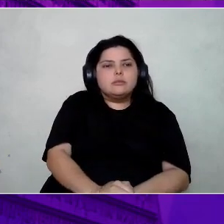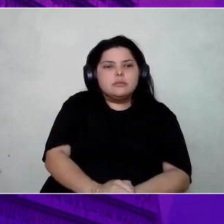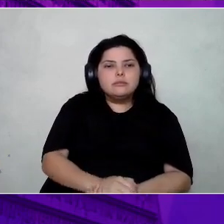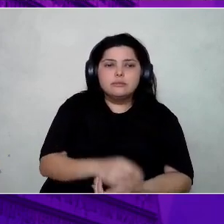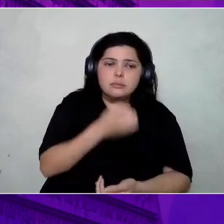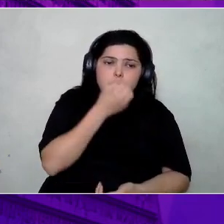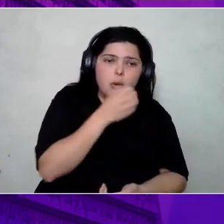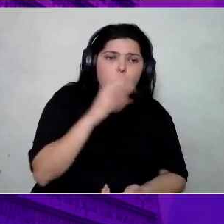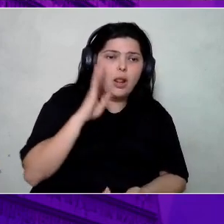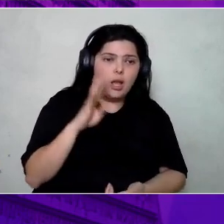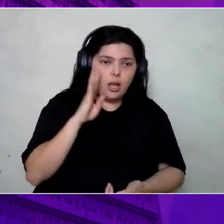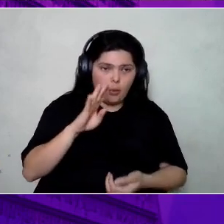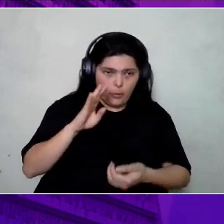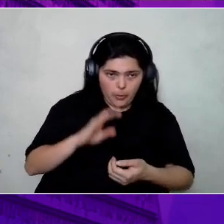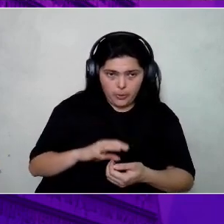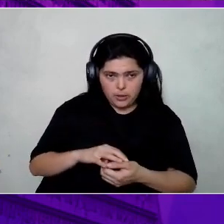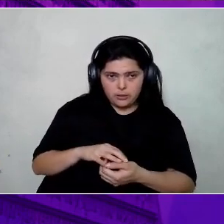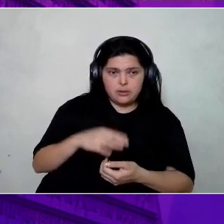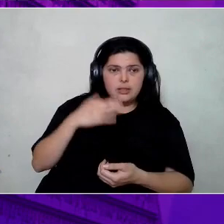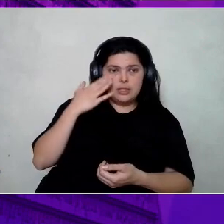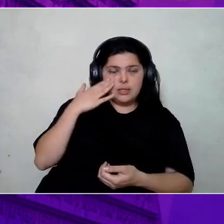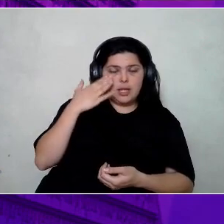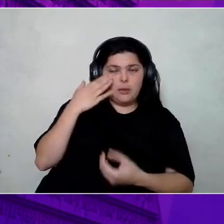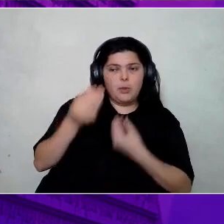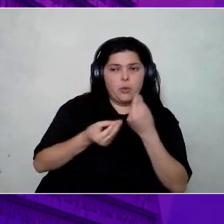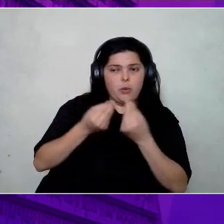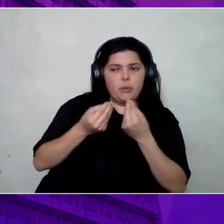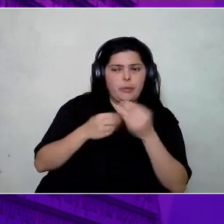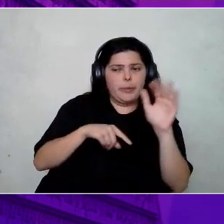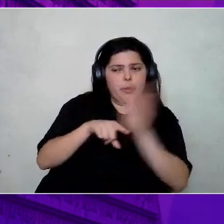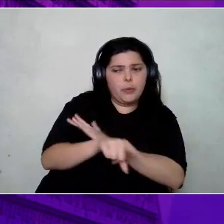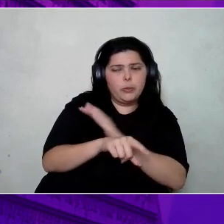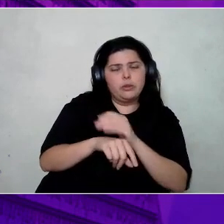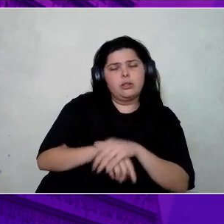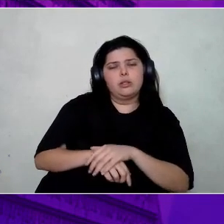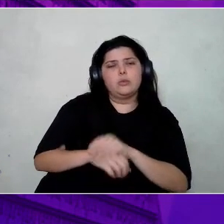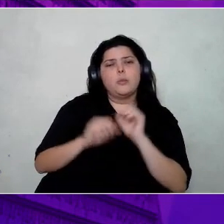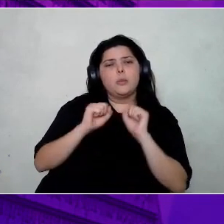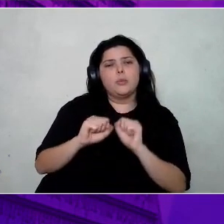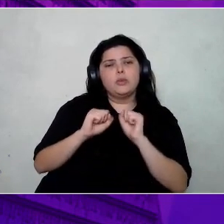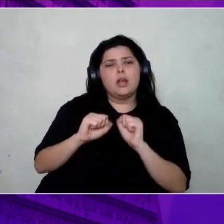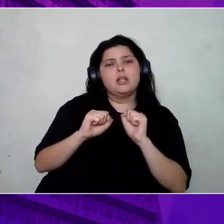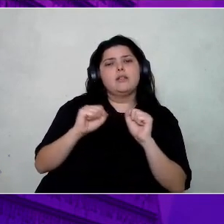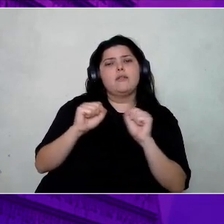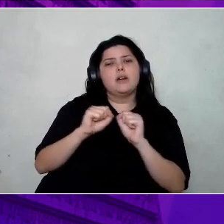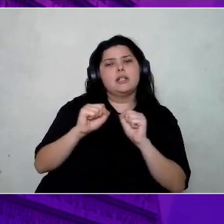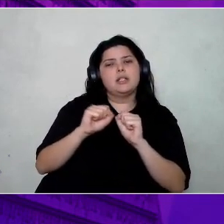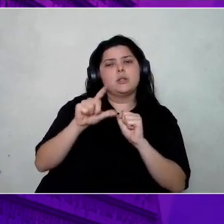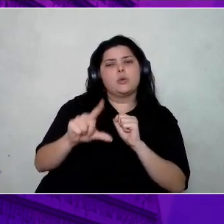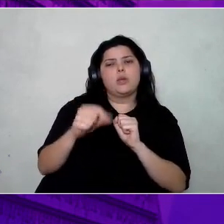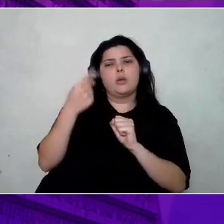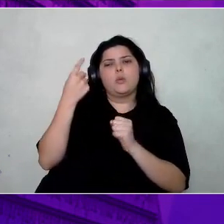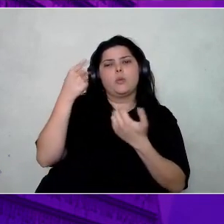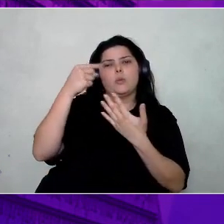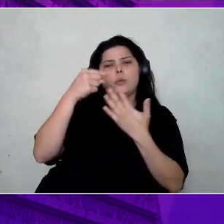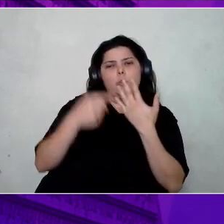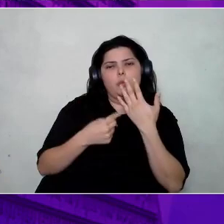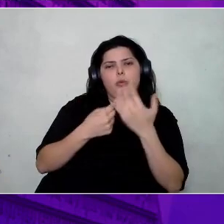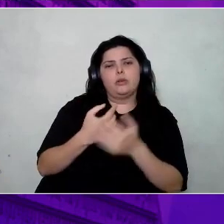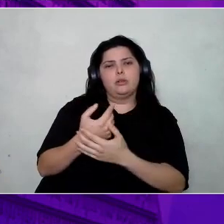o que fazer, então, pô, por que não perguntar? Pô, se você pudesse fazer uma coisa, né, que é o item 3, né, de tudo isso que você me